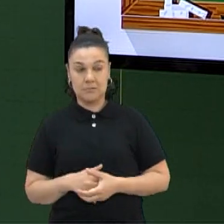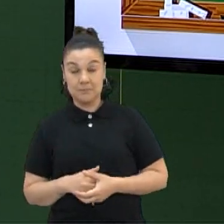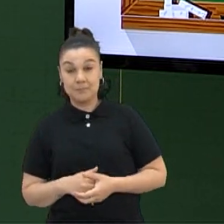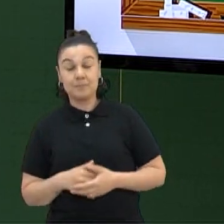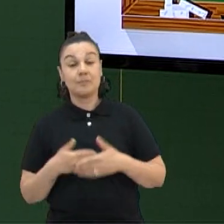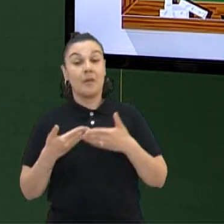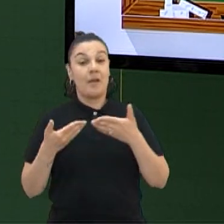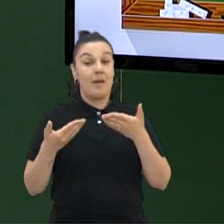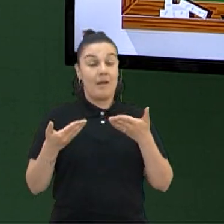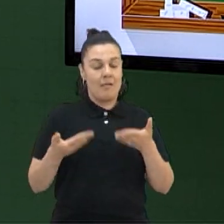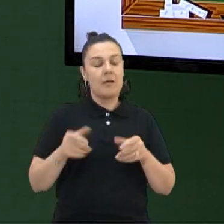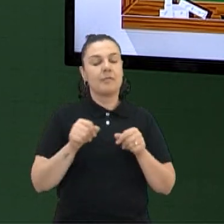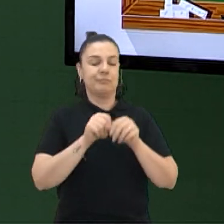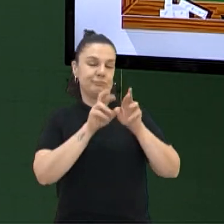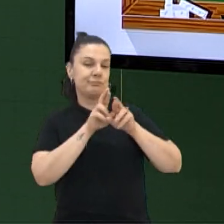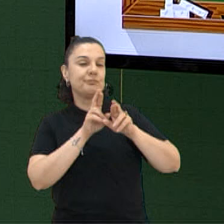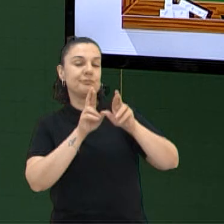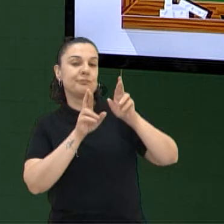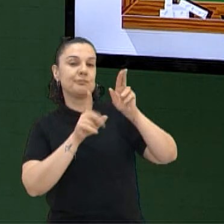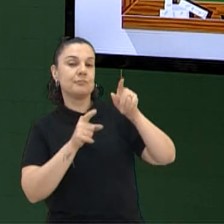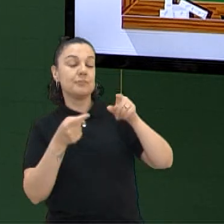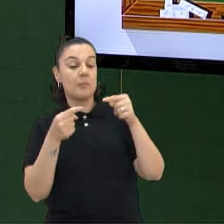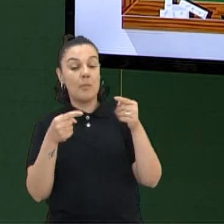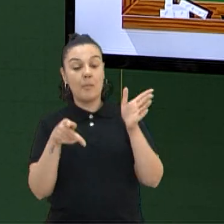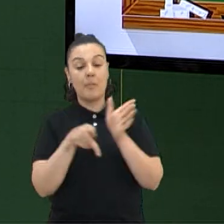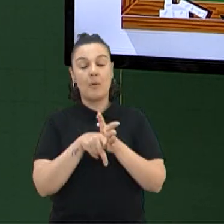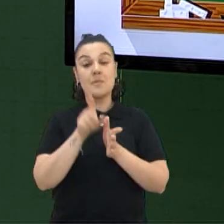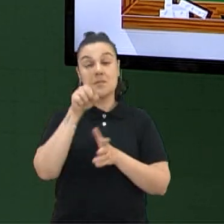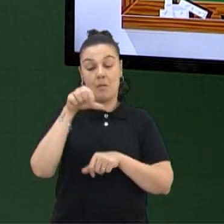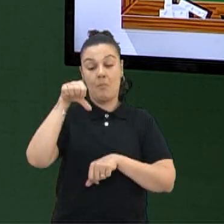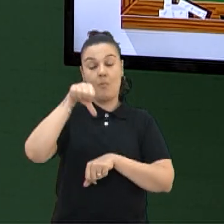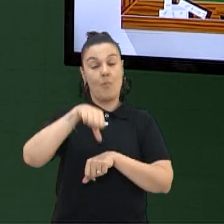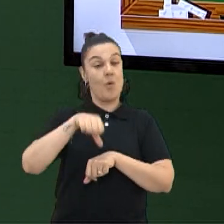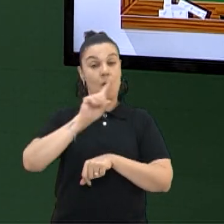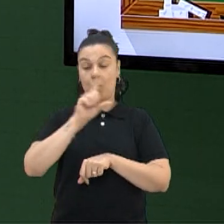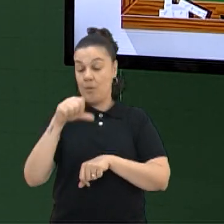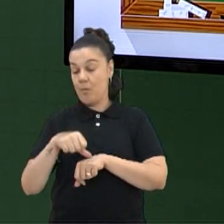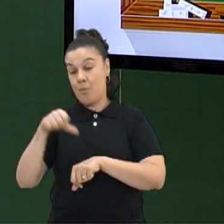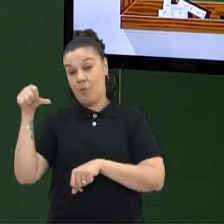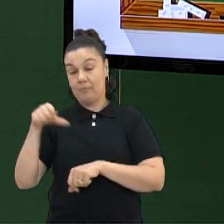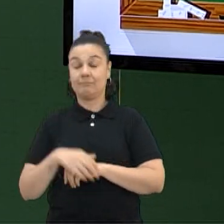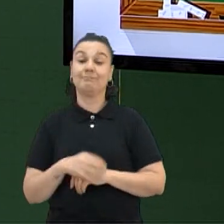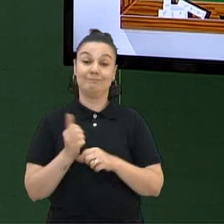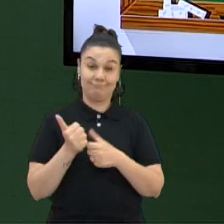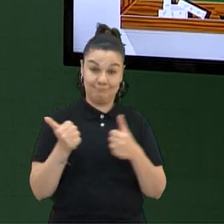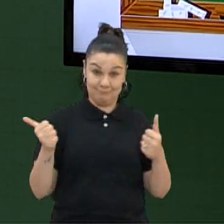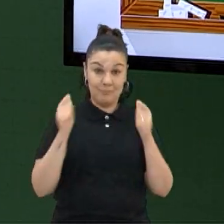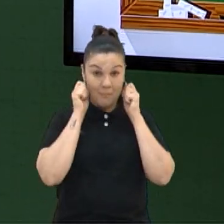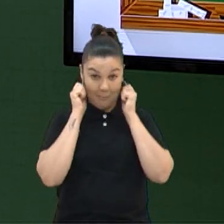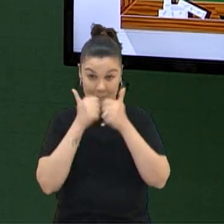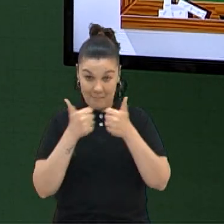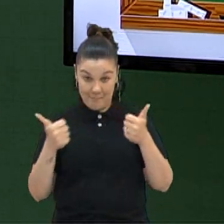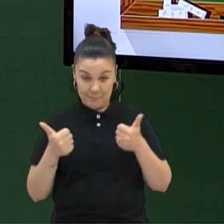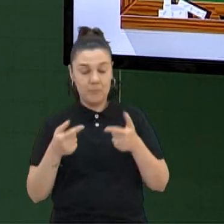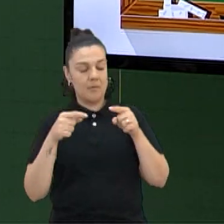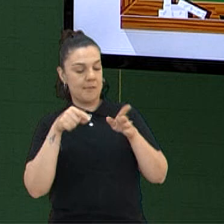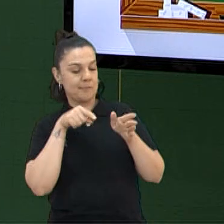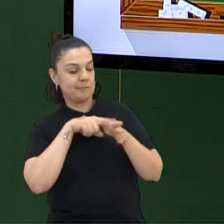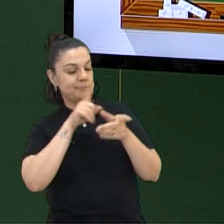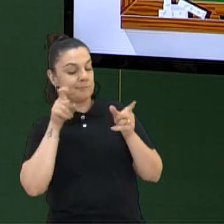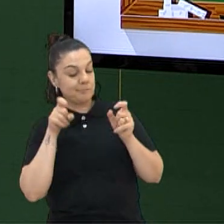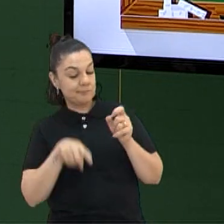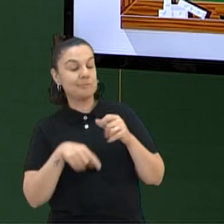digamos assim, faz diferença na questão de definir se ela é polar ou apolar. Beleza? Essa questão